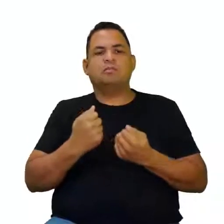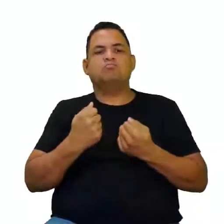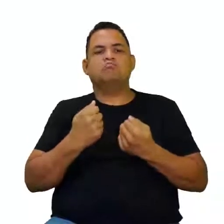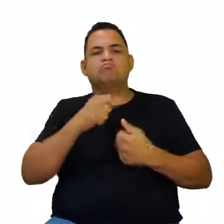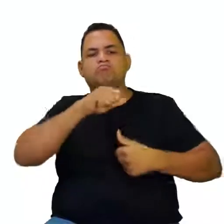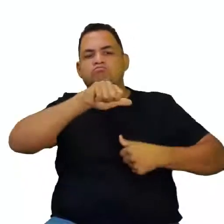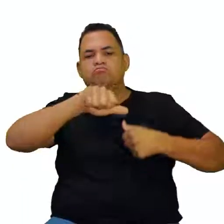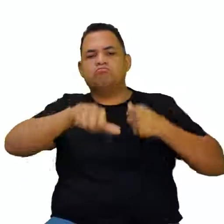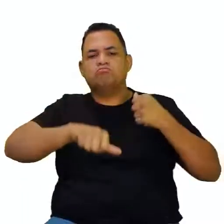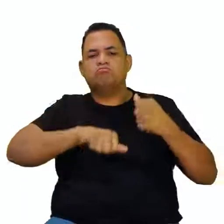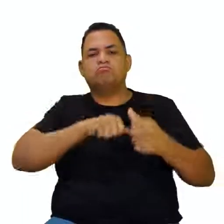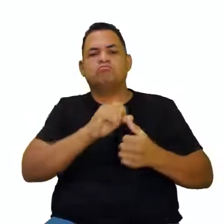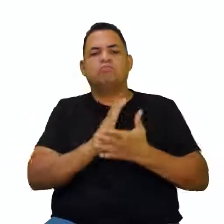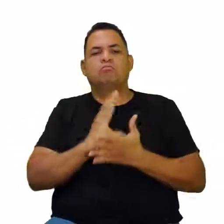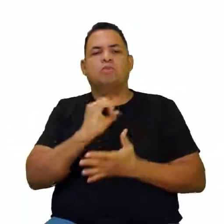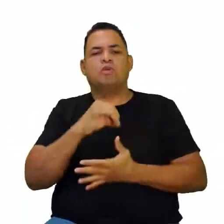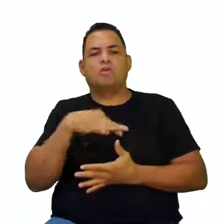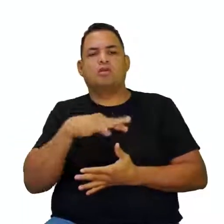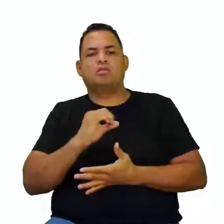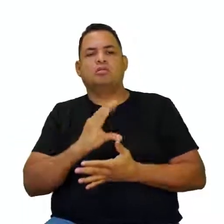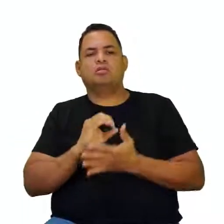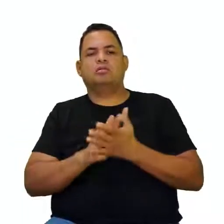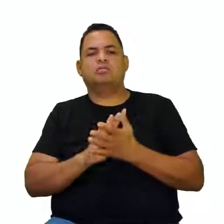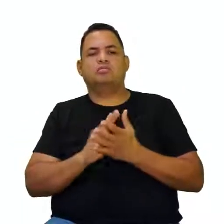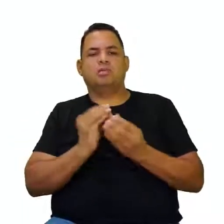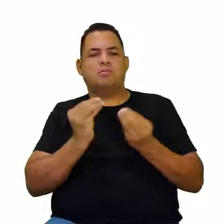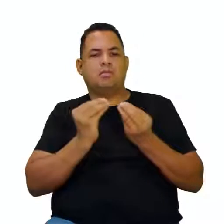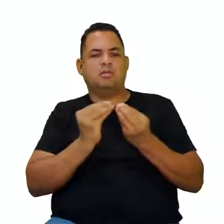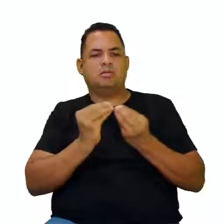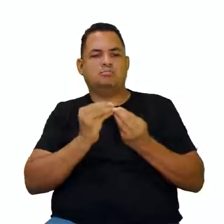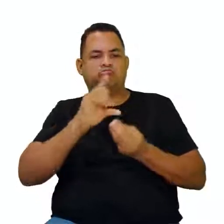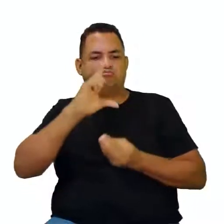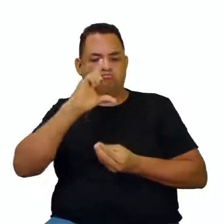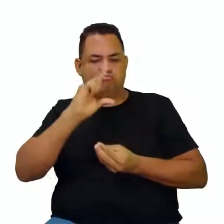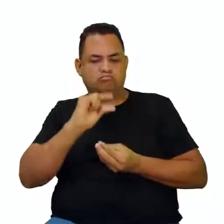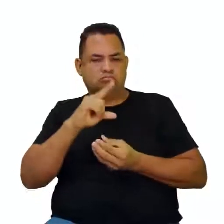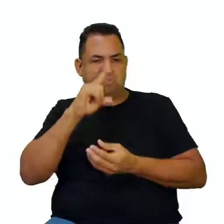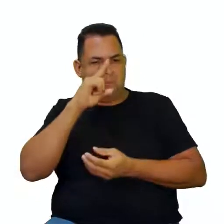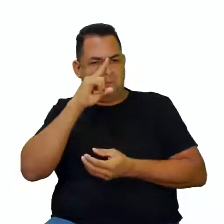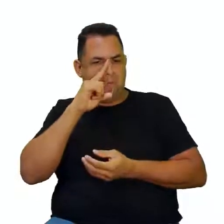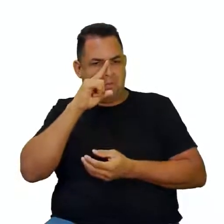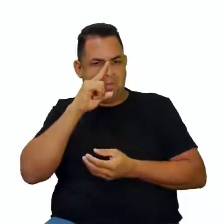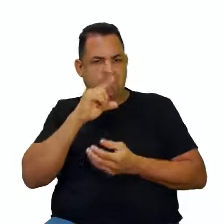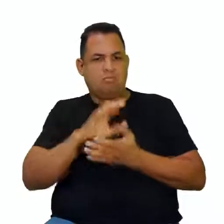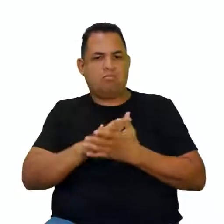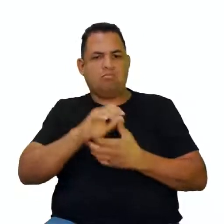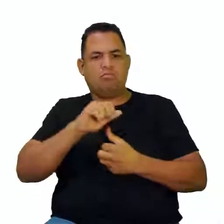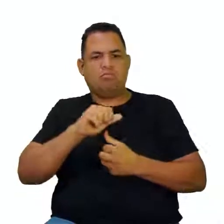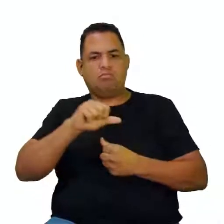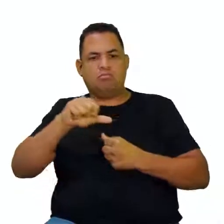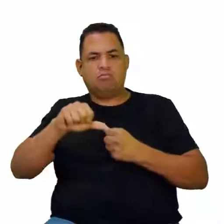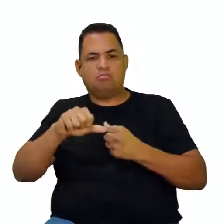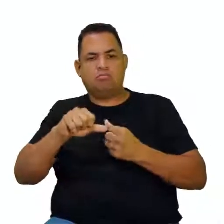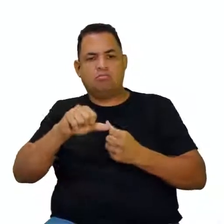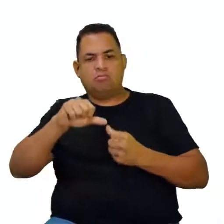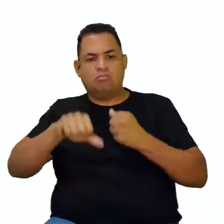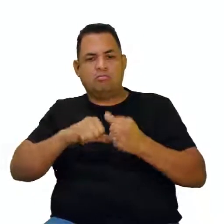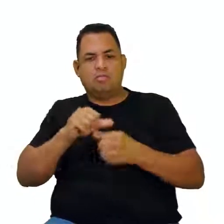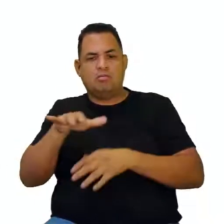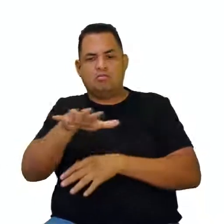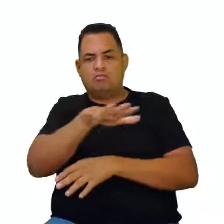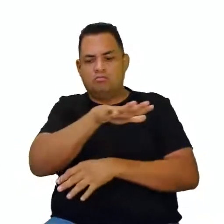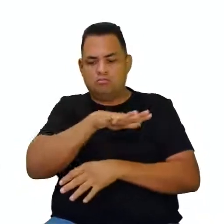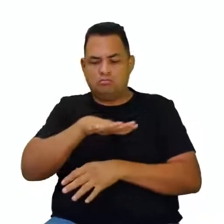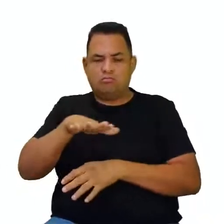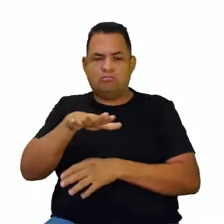de transformar o octano em moléculas menos tóxicas, tornando o ambiente